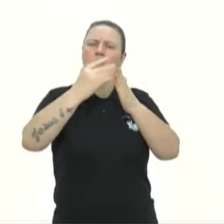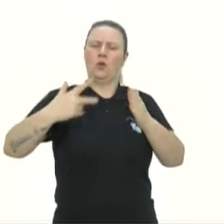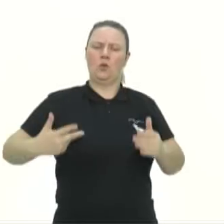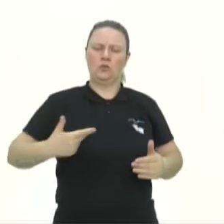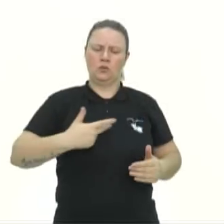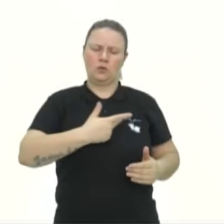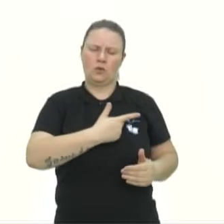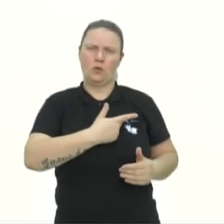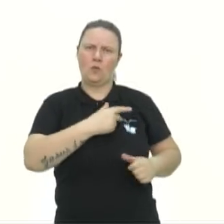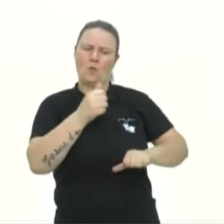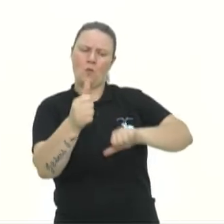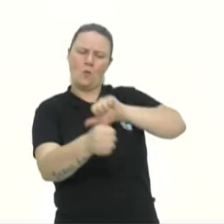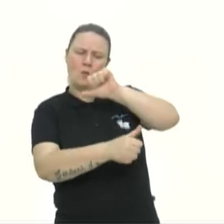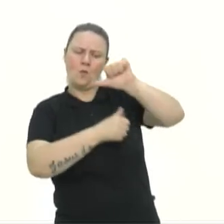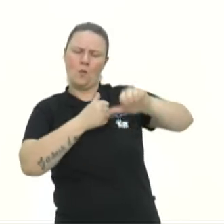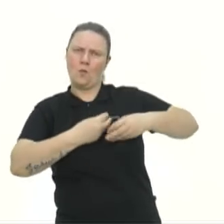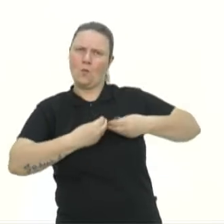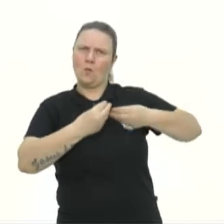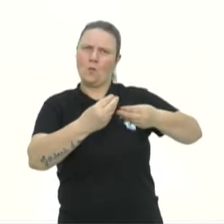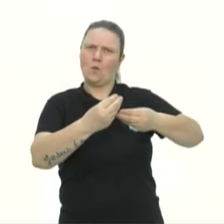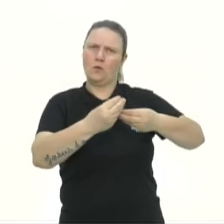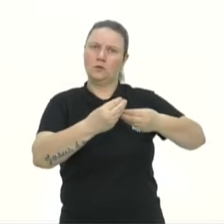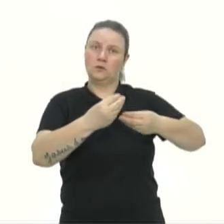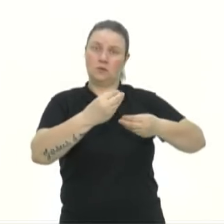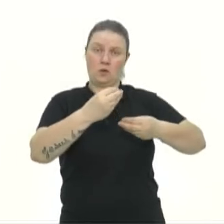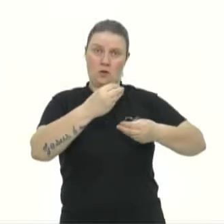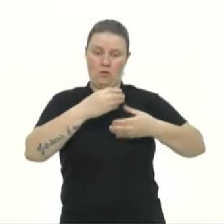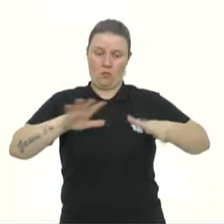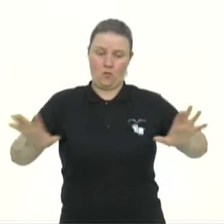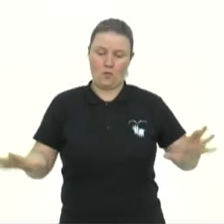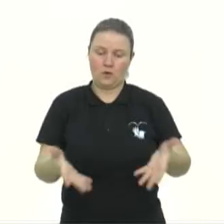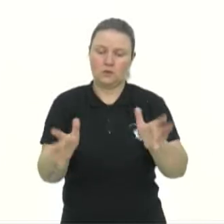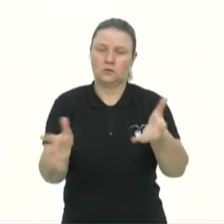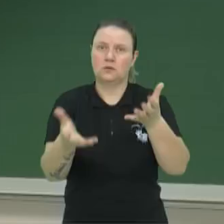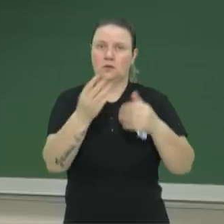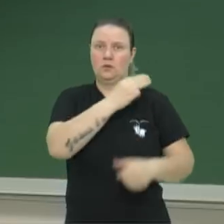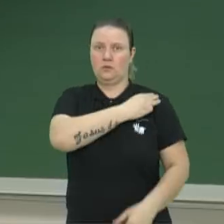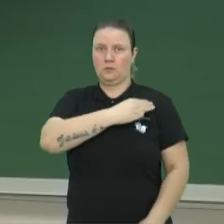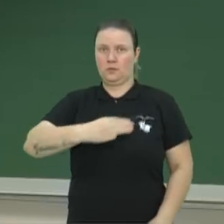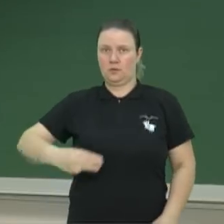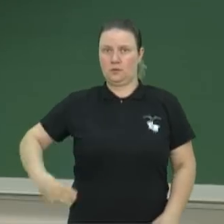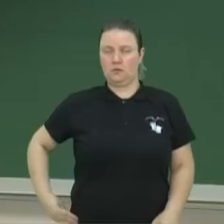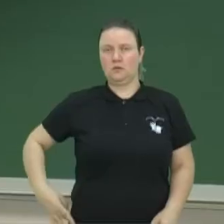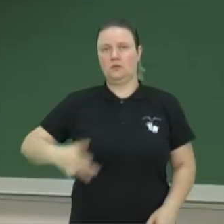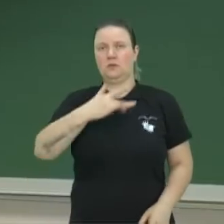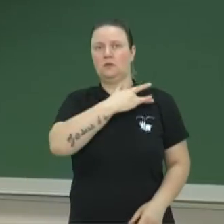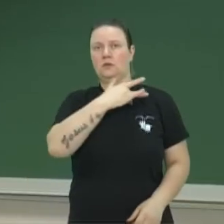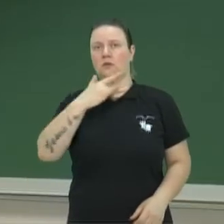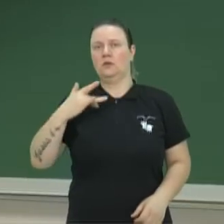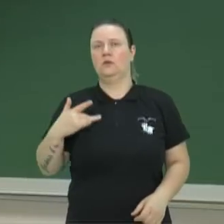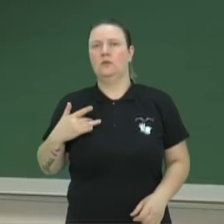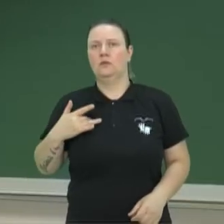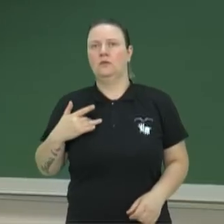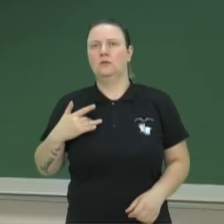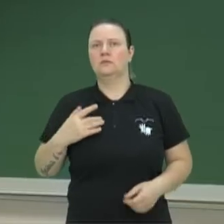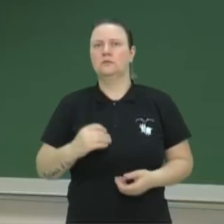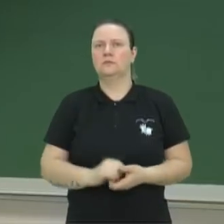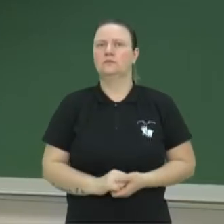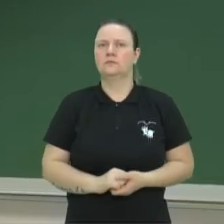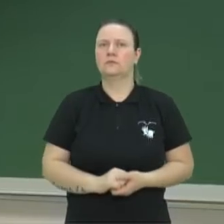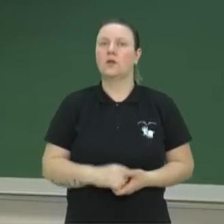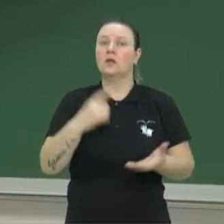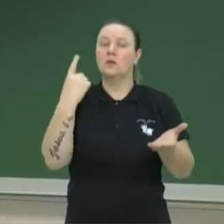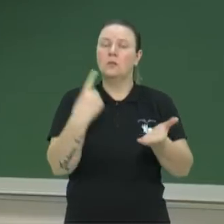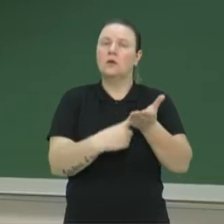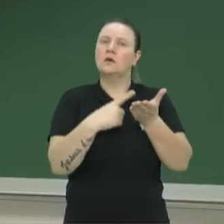órgãos promovida pelo Ministério da Saúde. Então, o Ministério da Saúde fez o lançamento dessa campanha. É isso